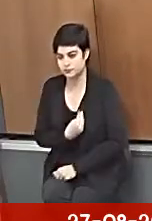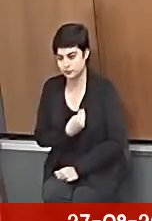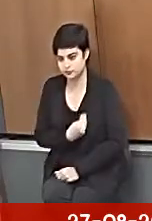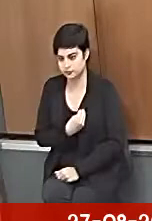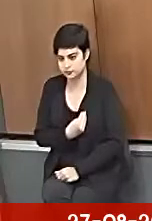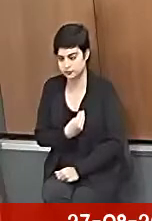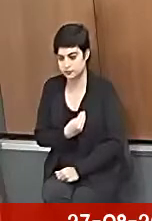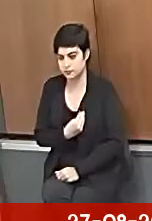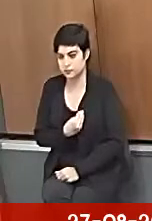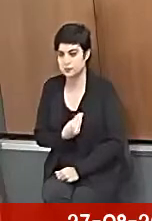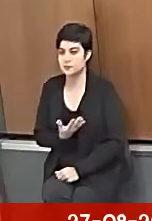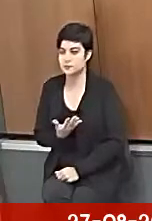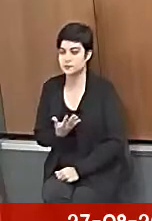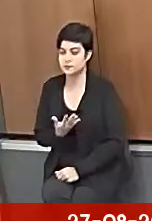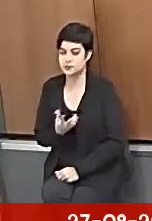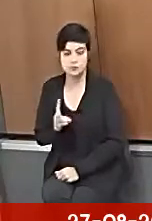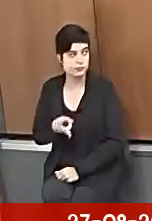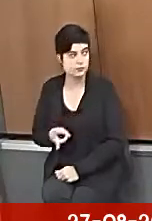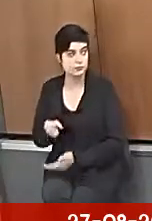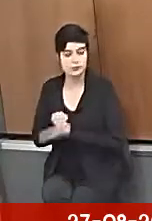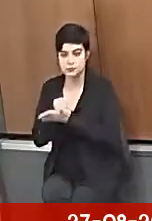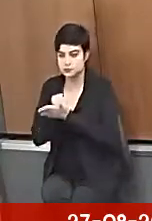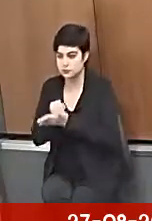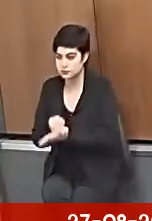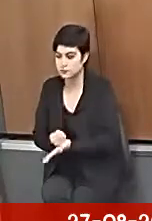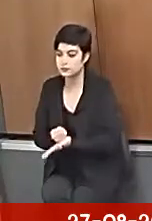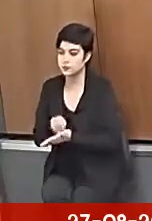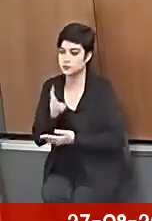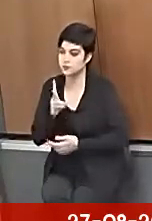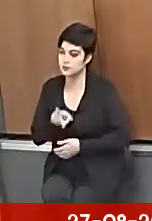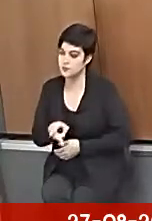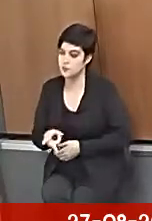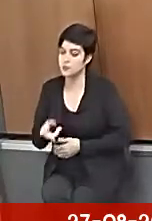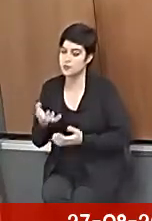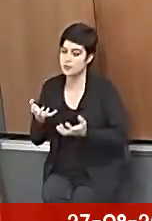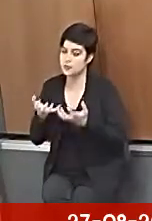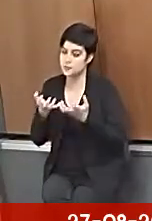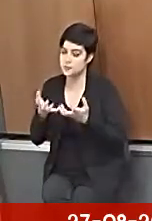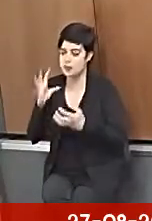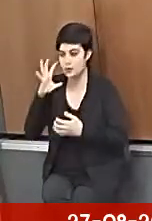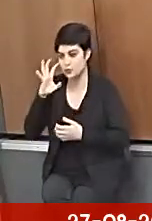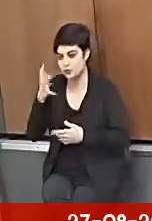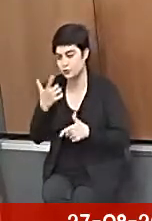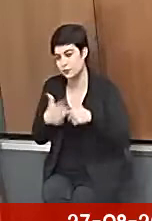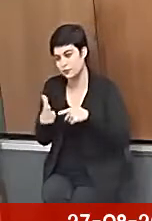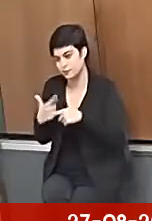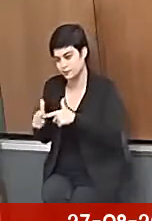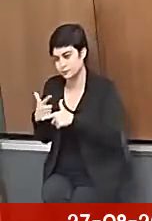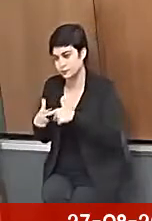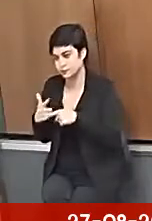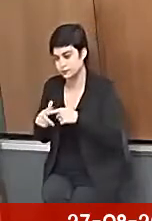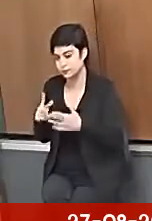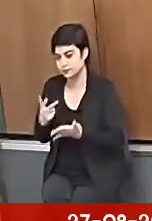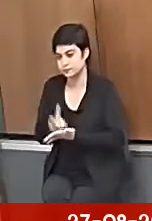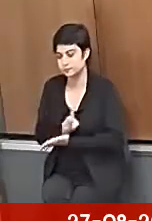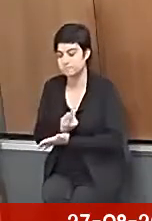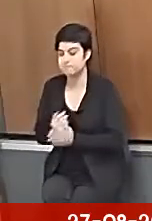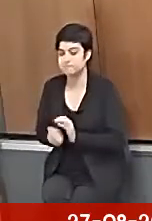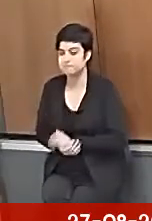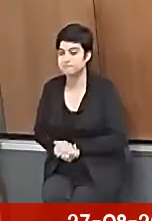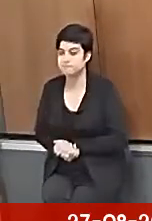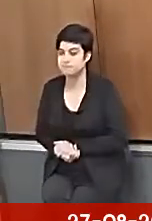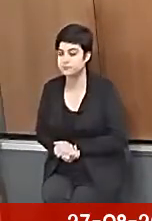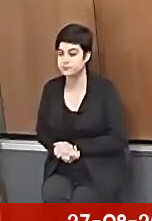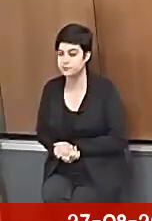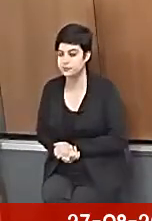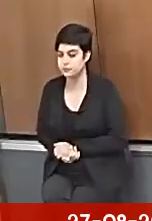tá sempre pronta para ouvir as demandas e sempre procurando resolver da melhor forma possível é